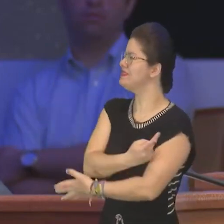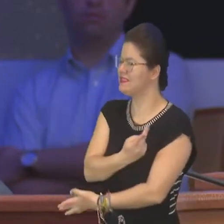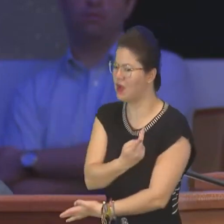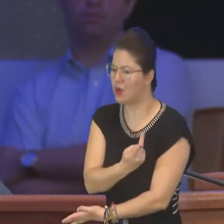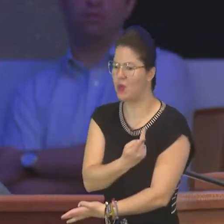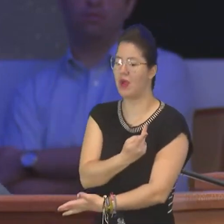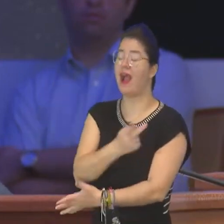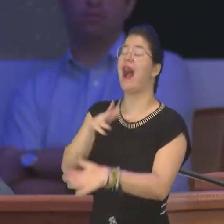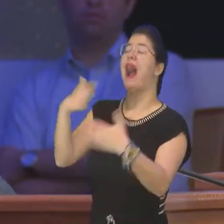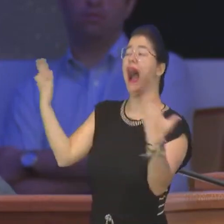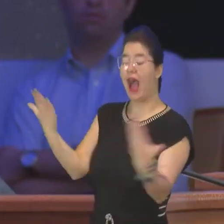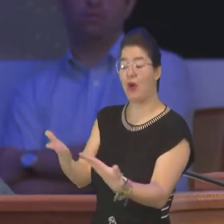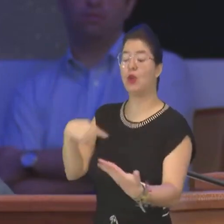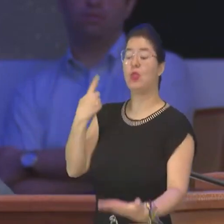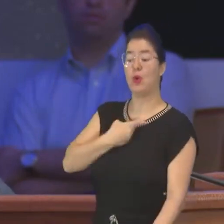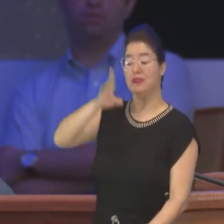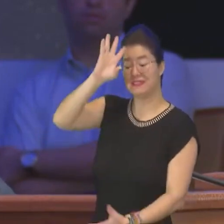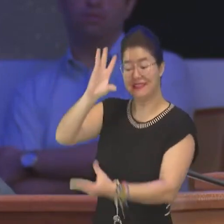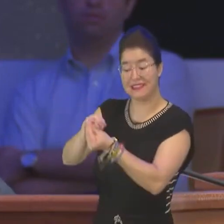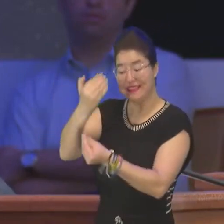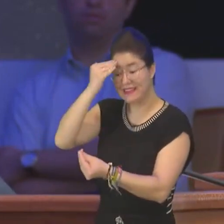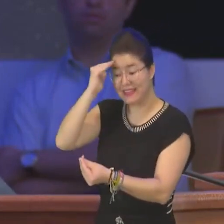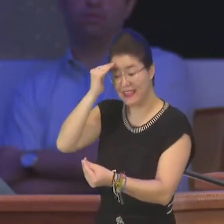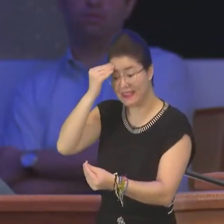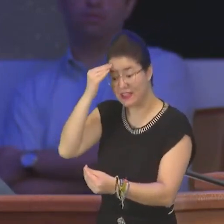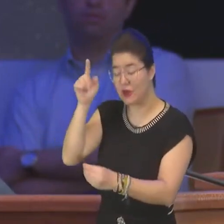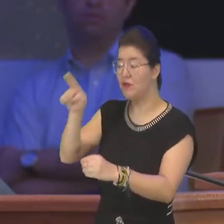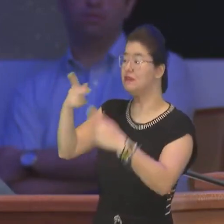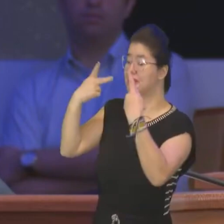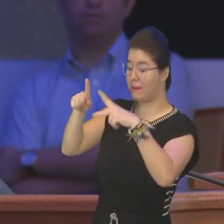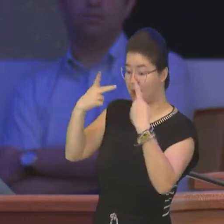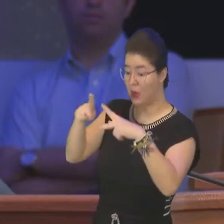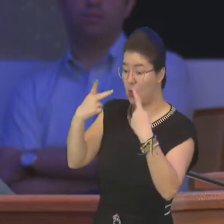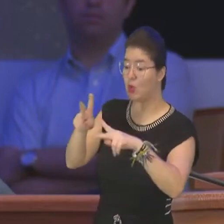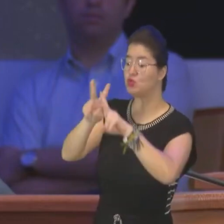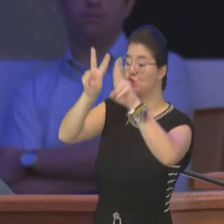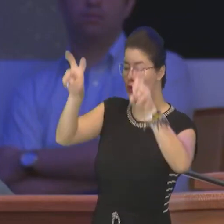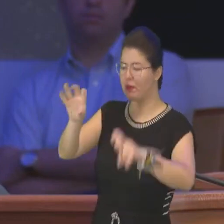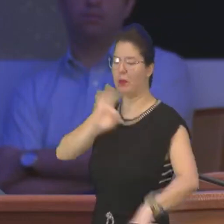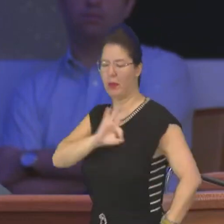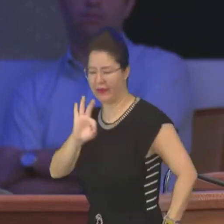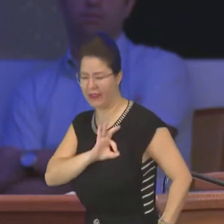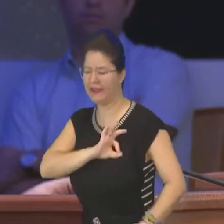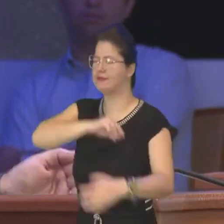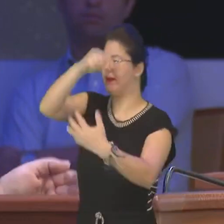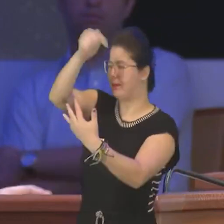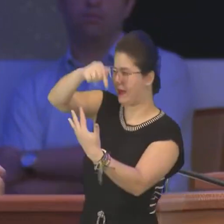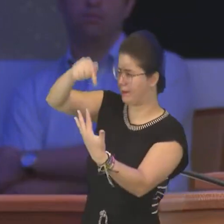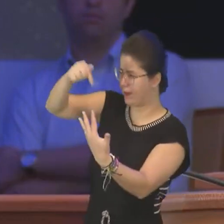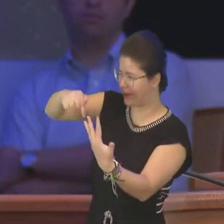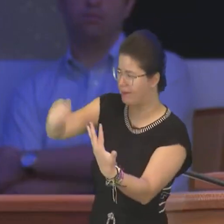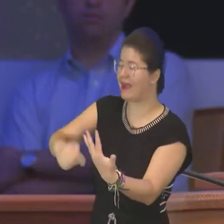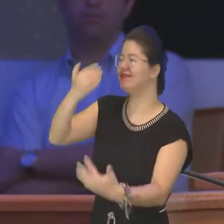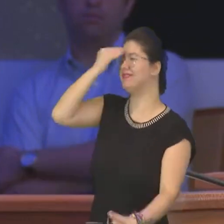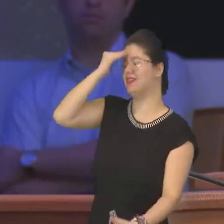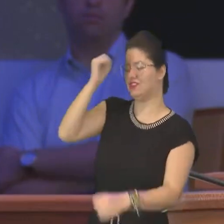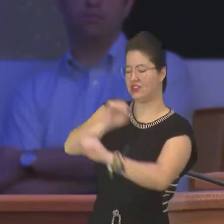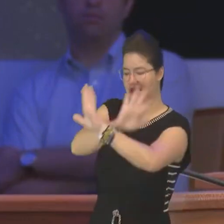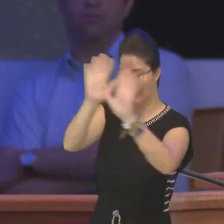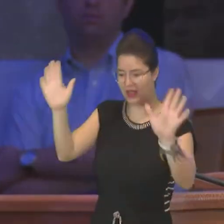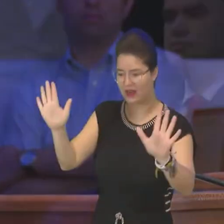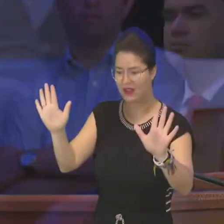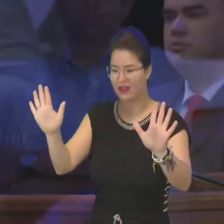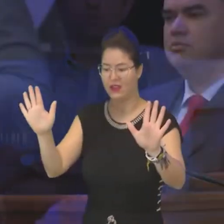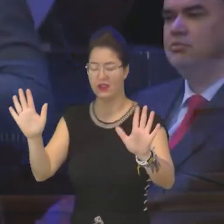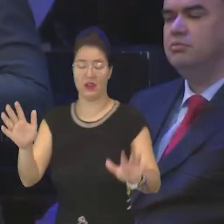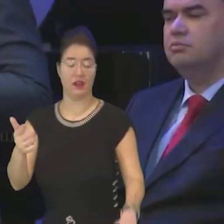por que o senhor pregou e por que o senhor estava pregando na noite anterior sobre aquilo. Por que o senhor chamou a atenção? Eu falei assim, eu não queria